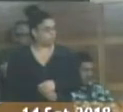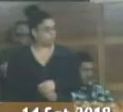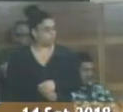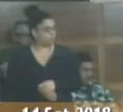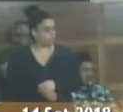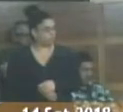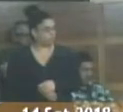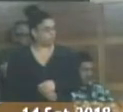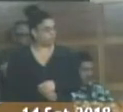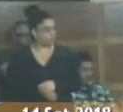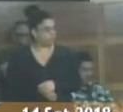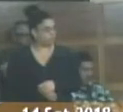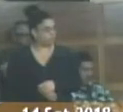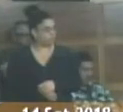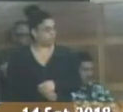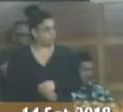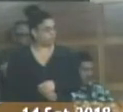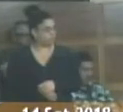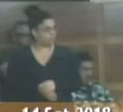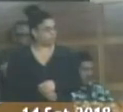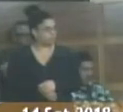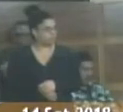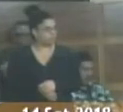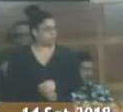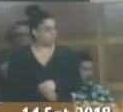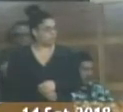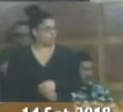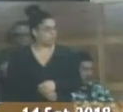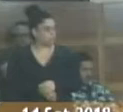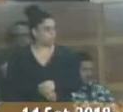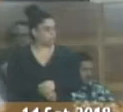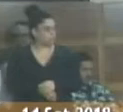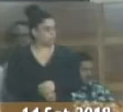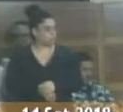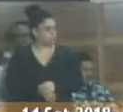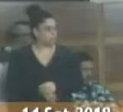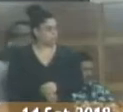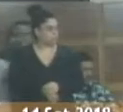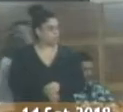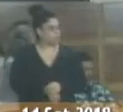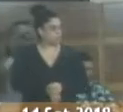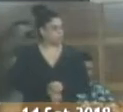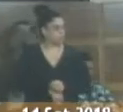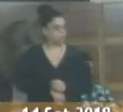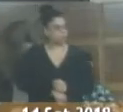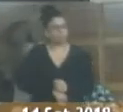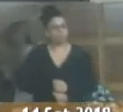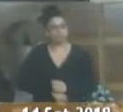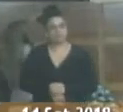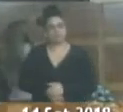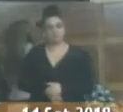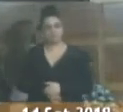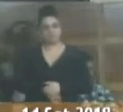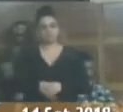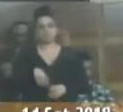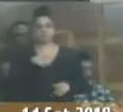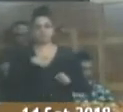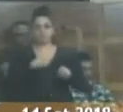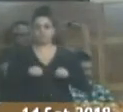Felipe Peri, como é que fala? É isso que... estão aí... lutando pelo seu direito, para